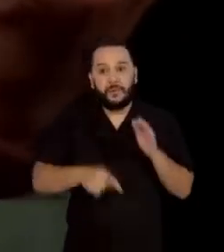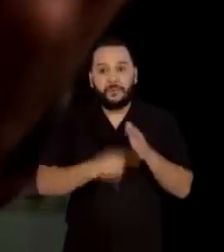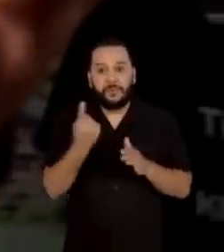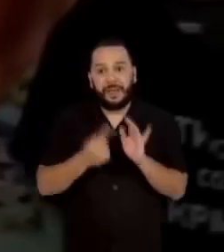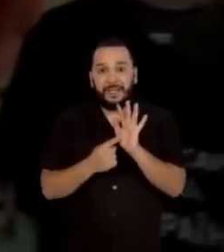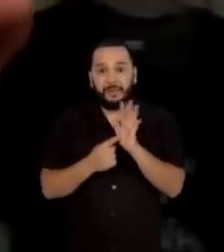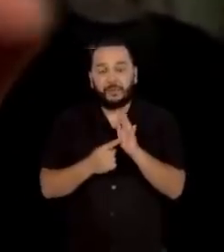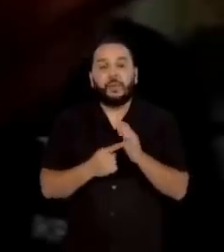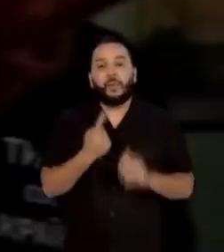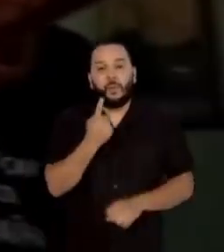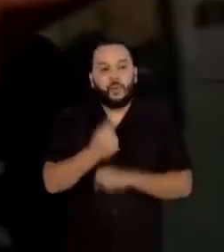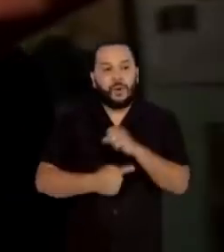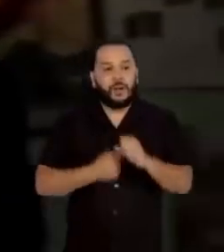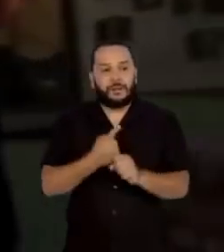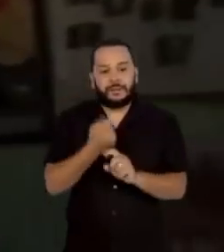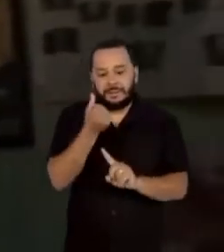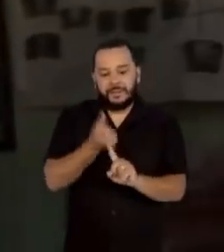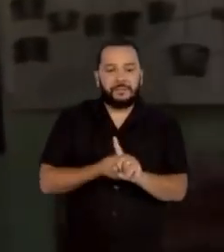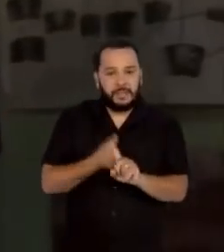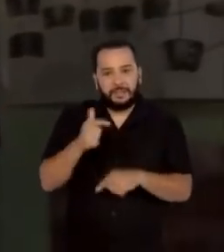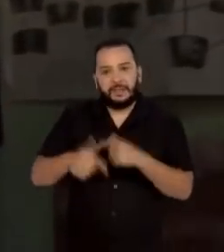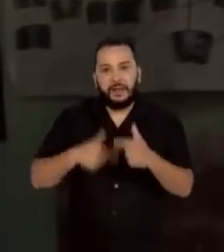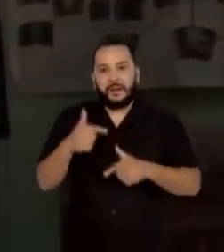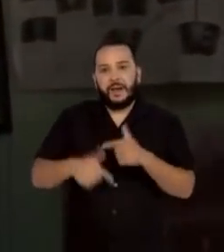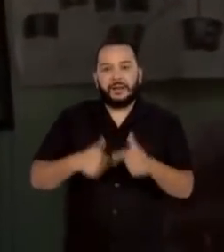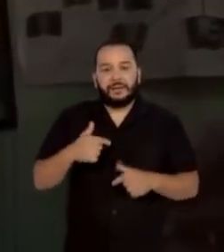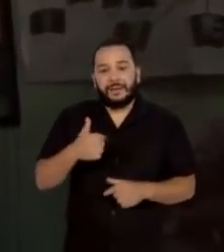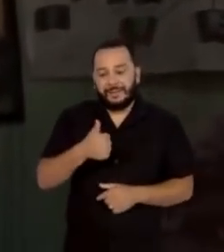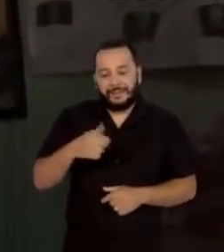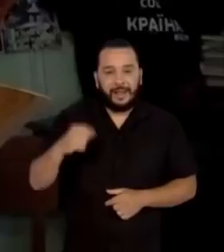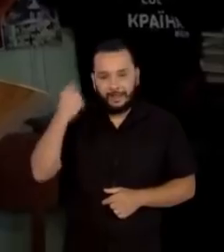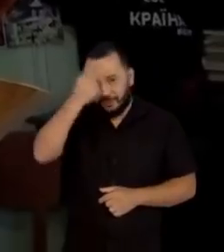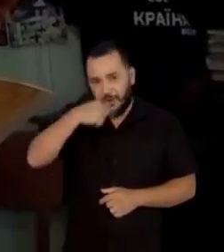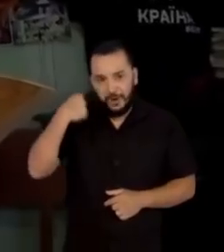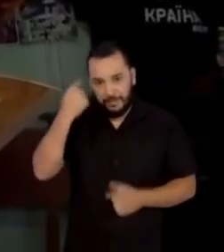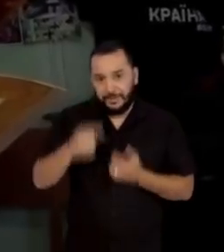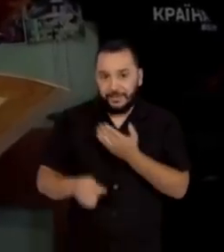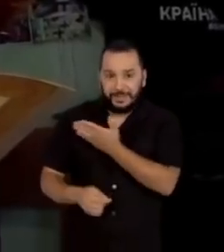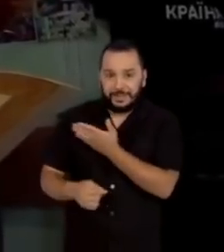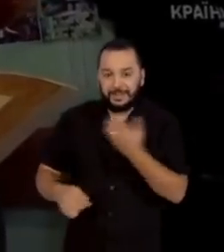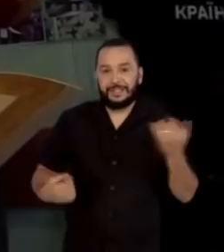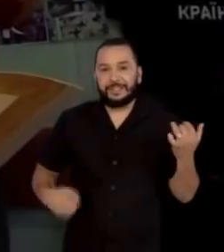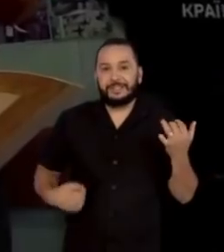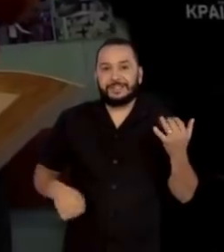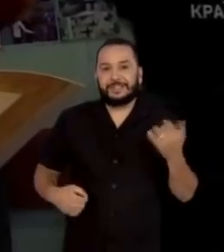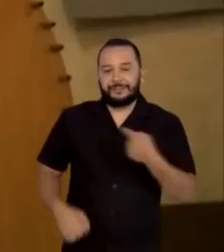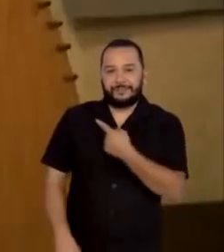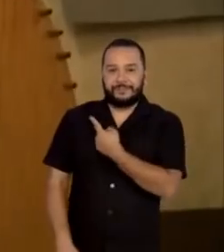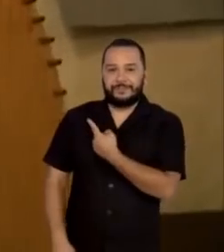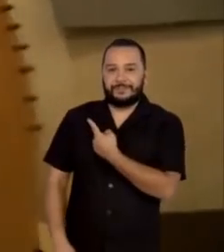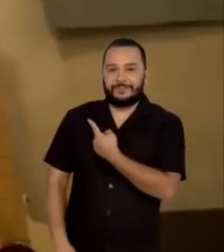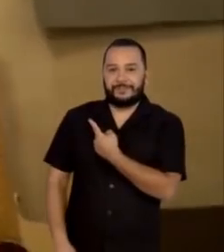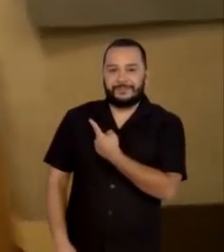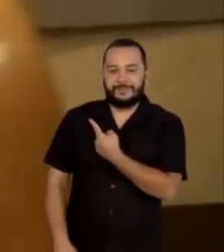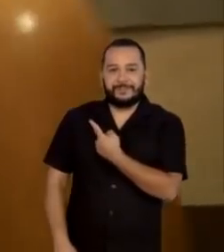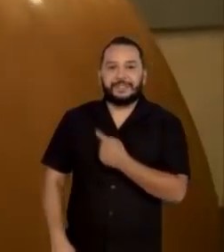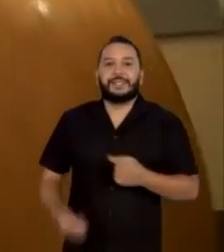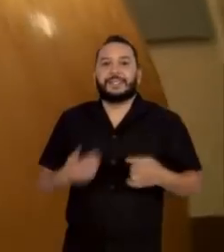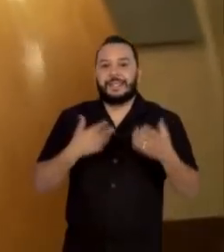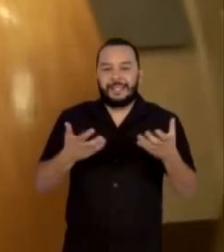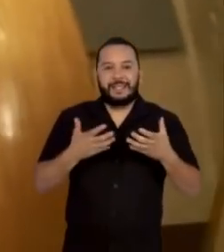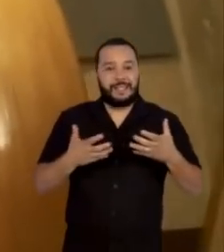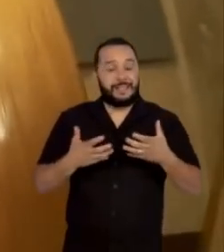de trabalho, com jornadas de até 10 horas, para fazer este baixo em forma de tridente. Godin quer entrar